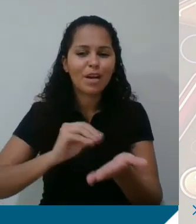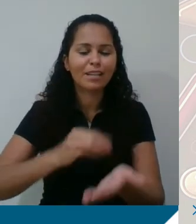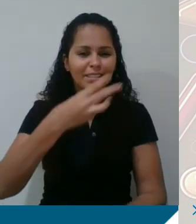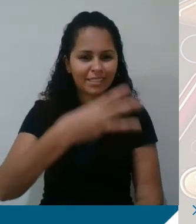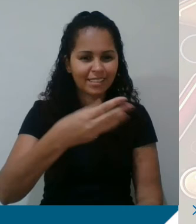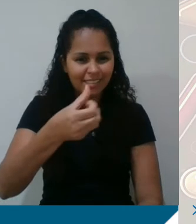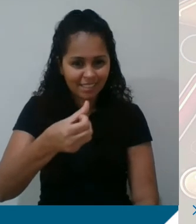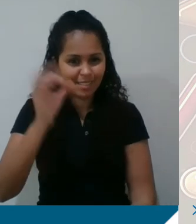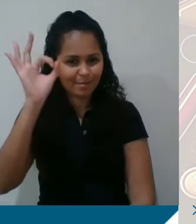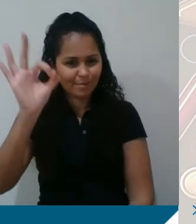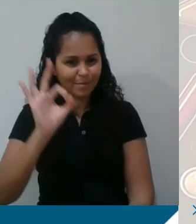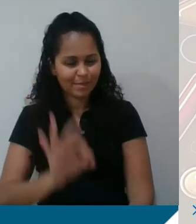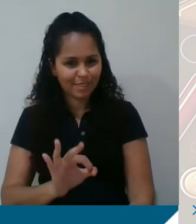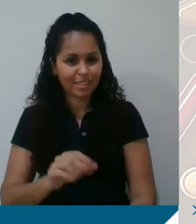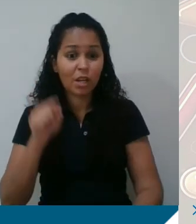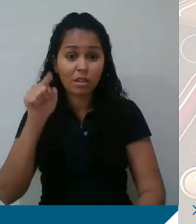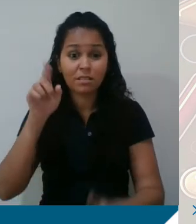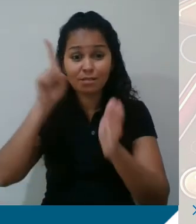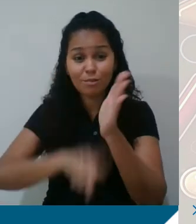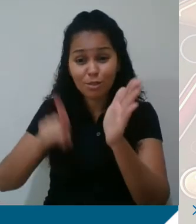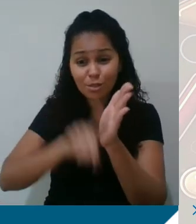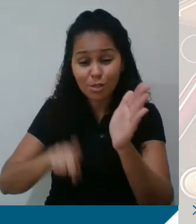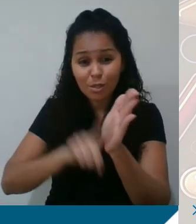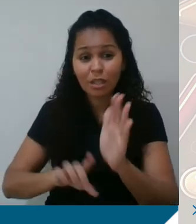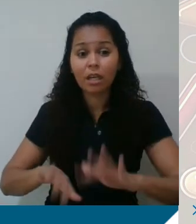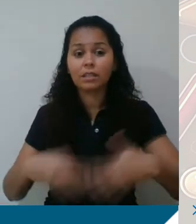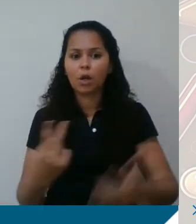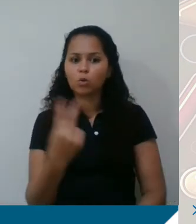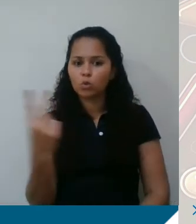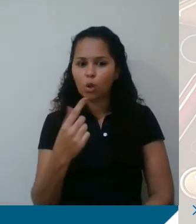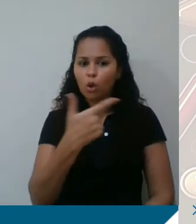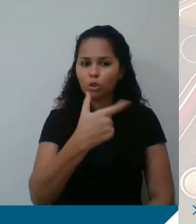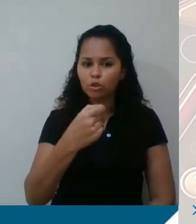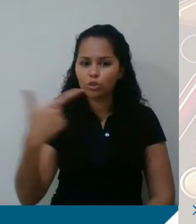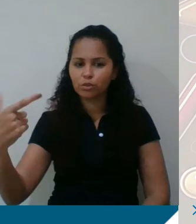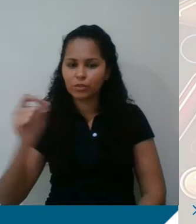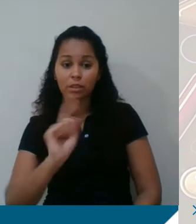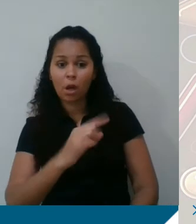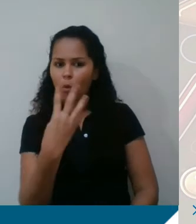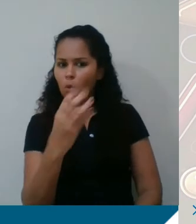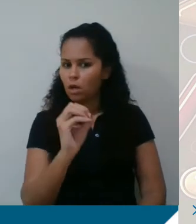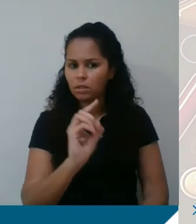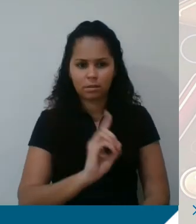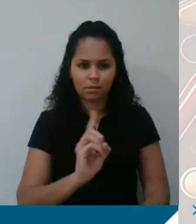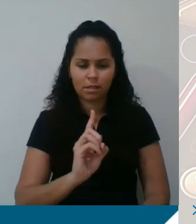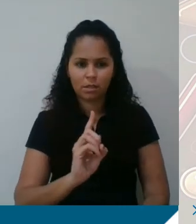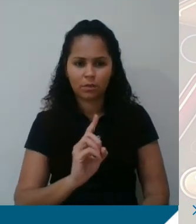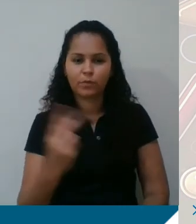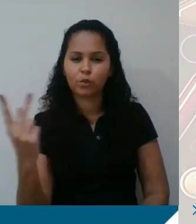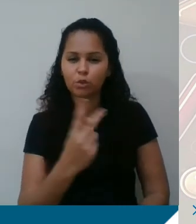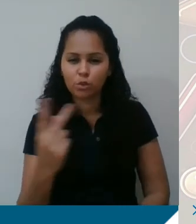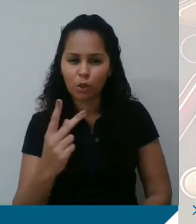Então, este é o desconto. Ou seja, dois descontos de 20 não é um desconto de 40%. Dois descontos de